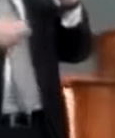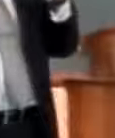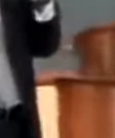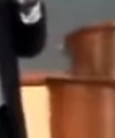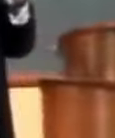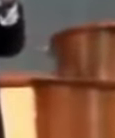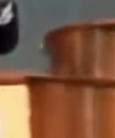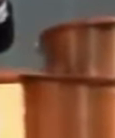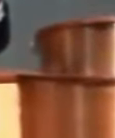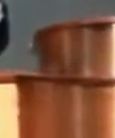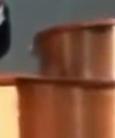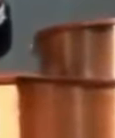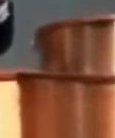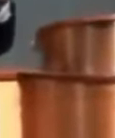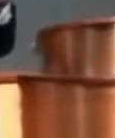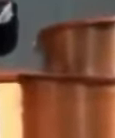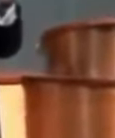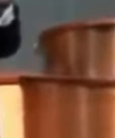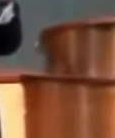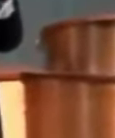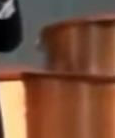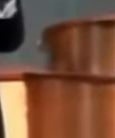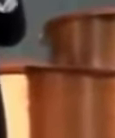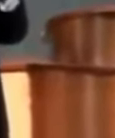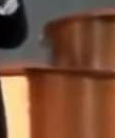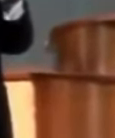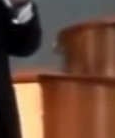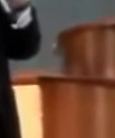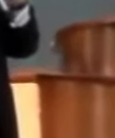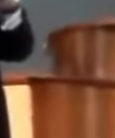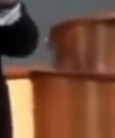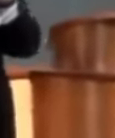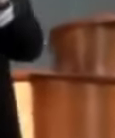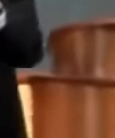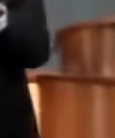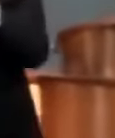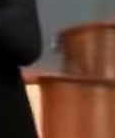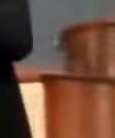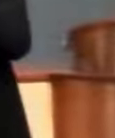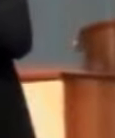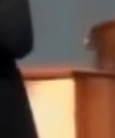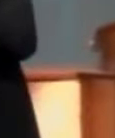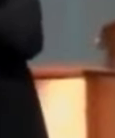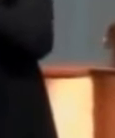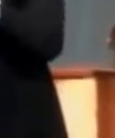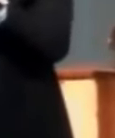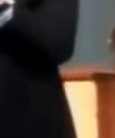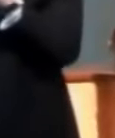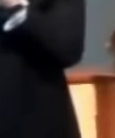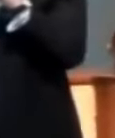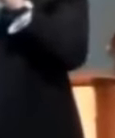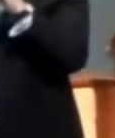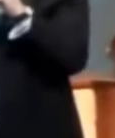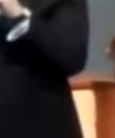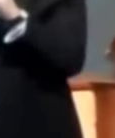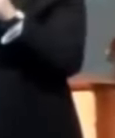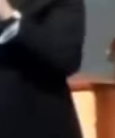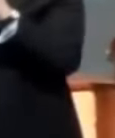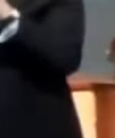vem aos dois cultos primeiro mas quem sabe você vem num culto e no outro você vai servir